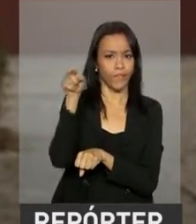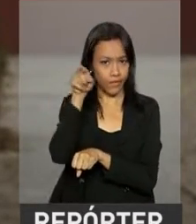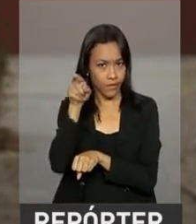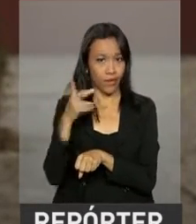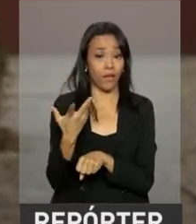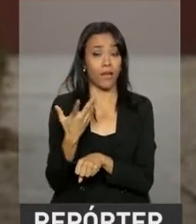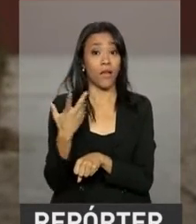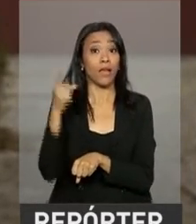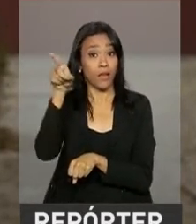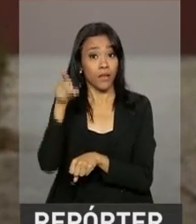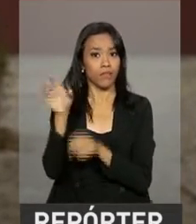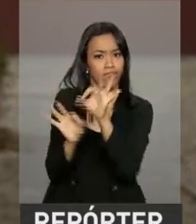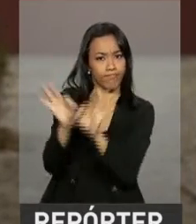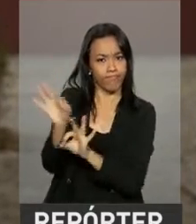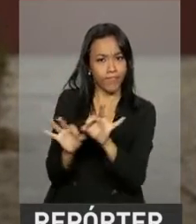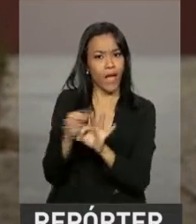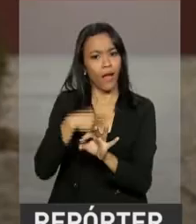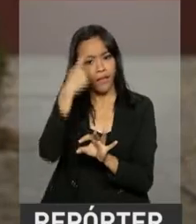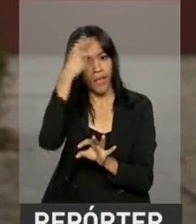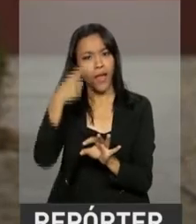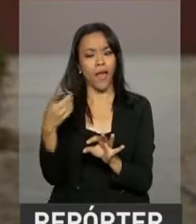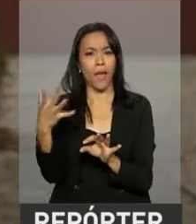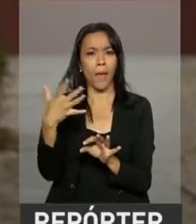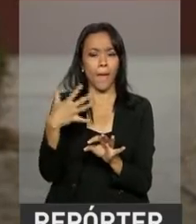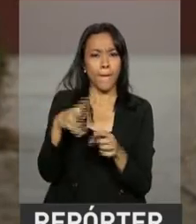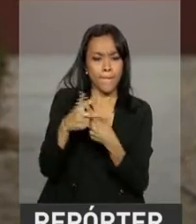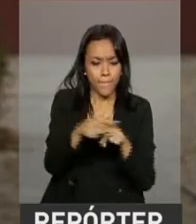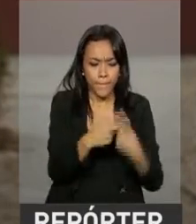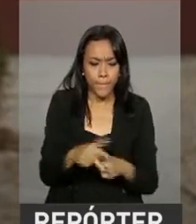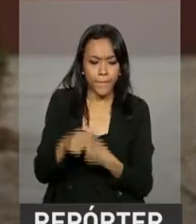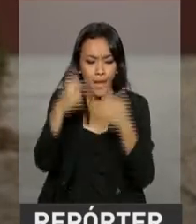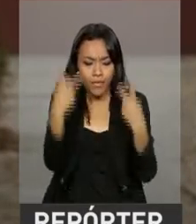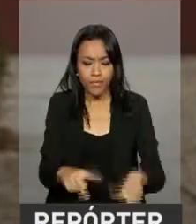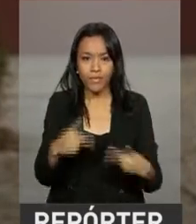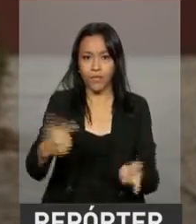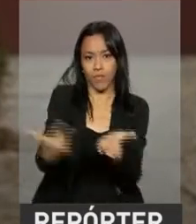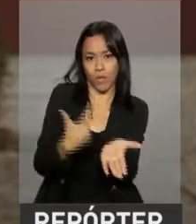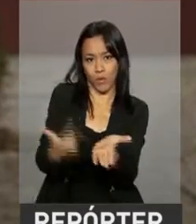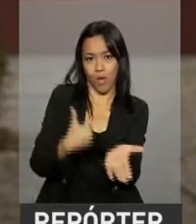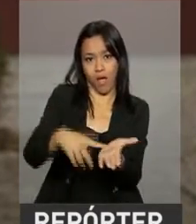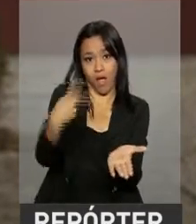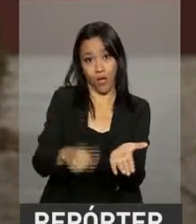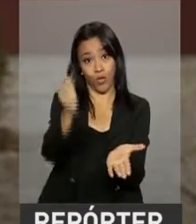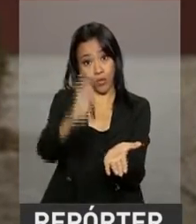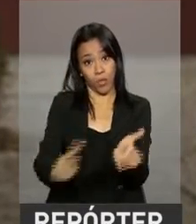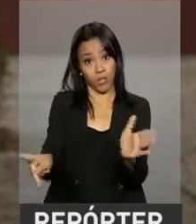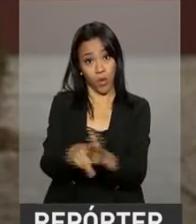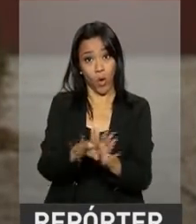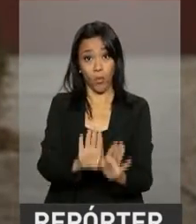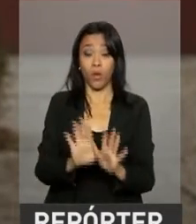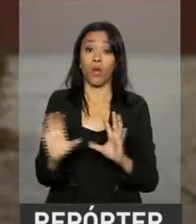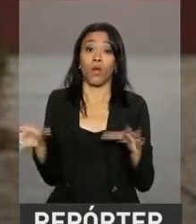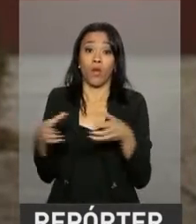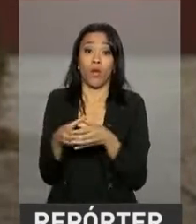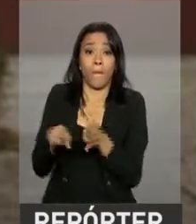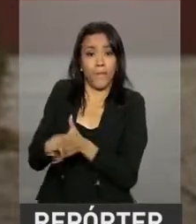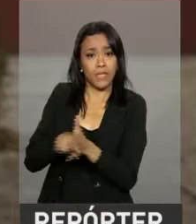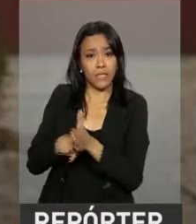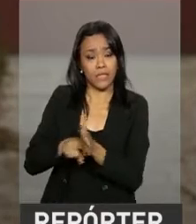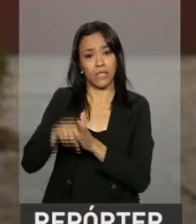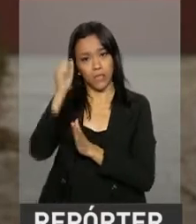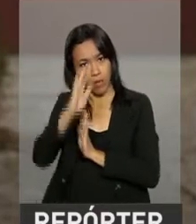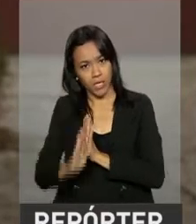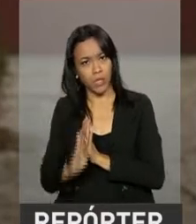adotada por lá a idéia é aprimorar o manual de alerta saque do brasil segundo os cientistas brasileiros uma das principais